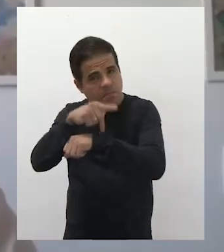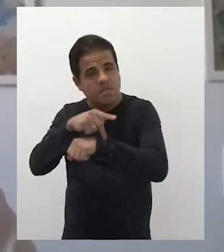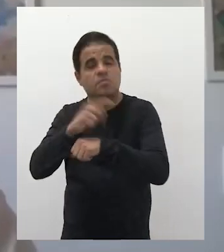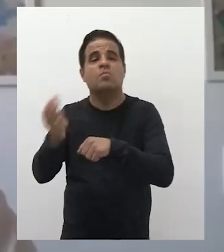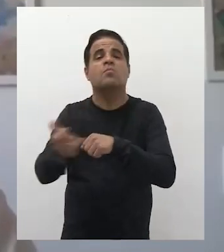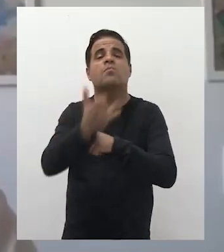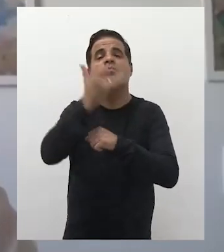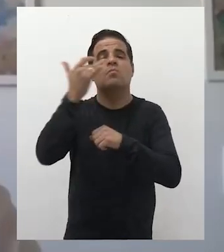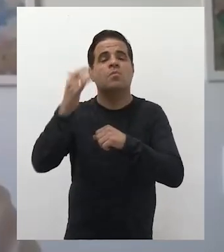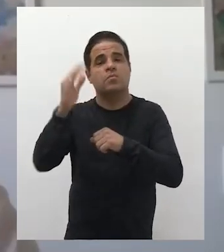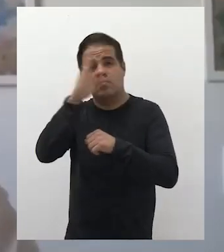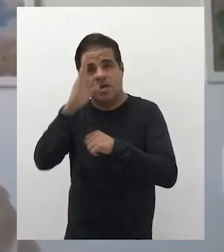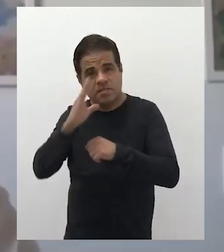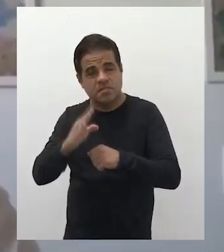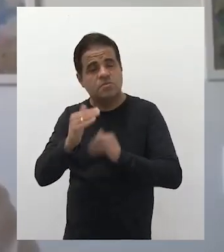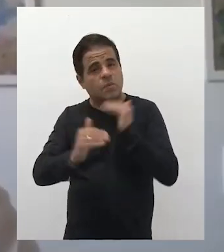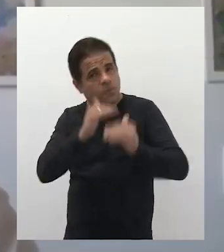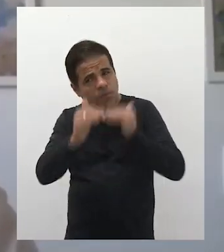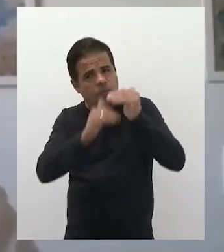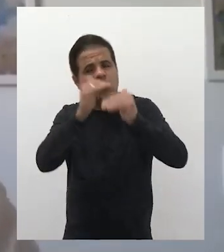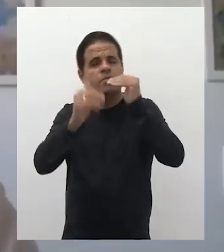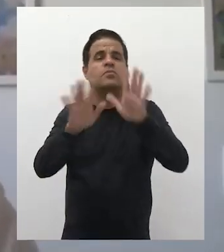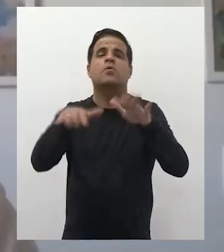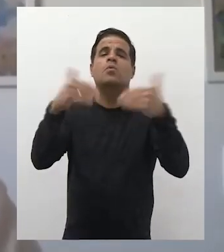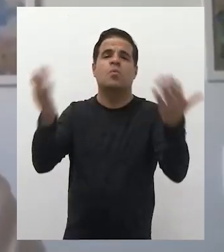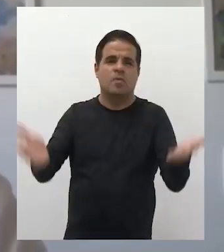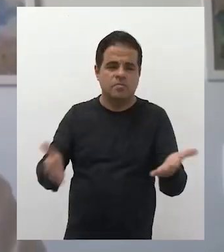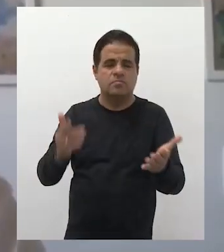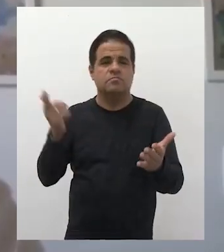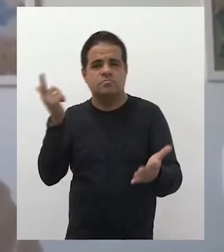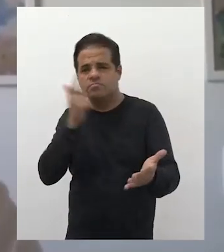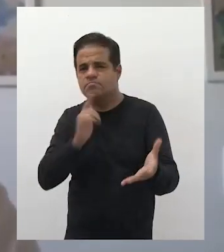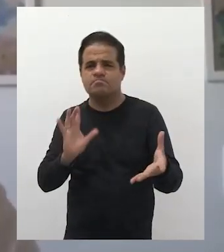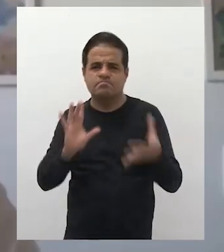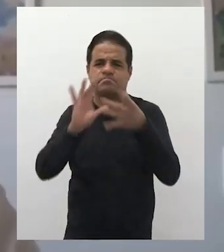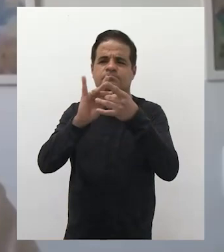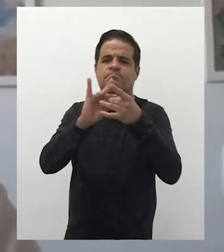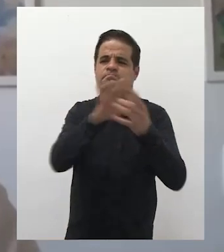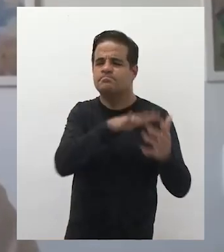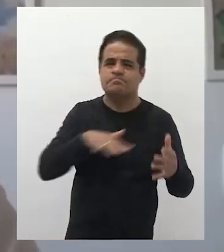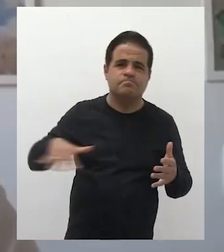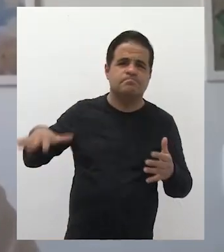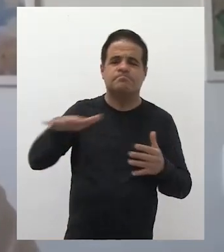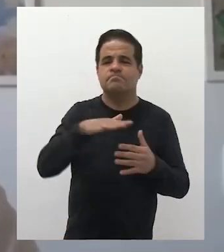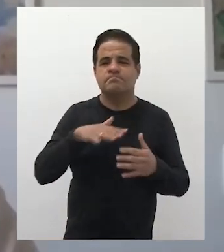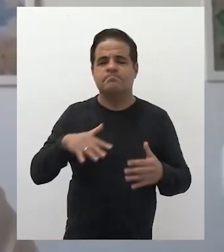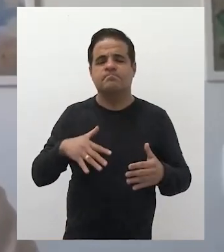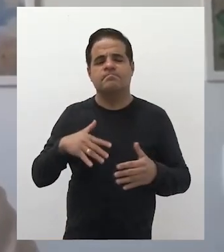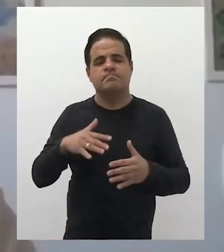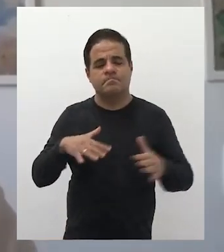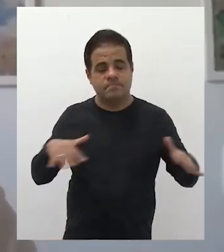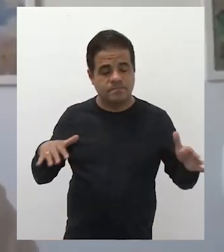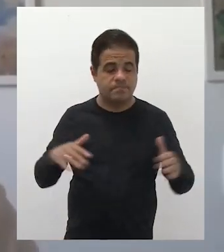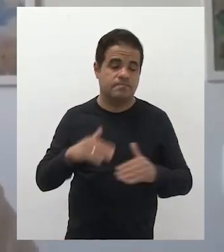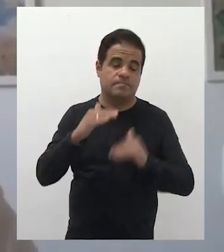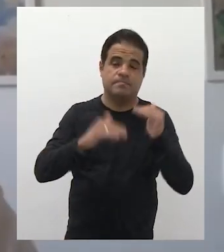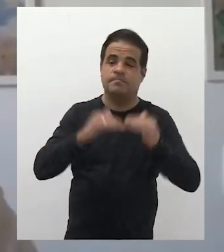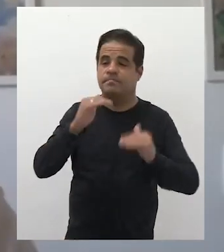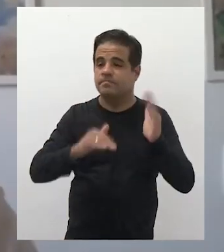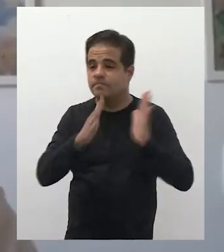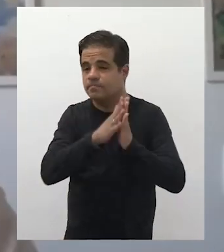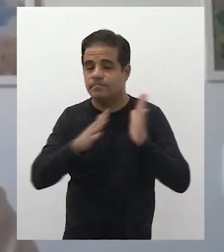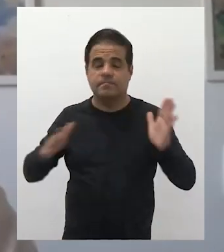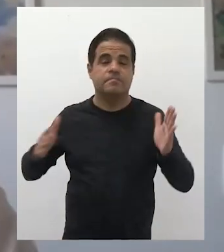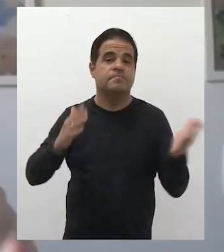quanto que o Brasil cresceu, qual foi o aporte do Brasil nesse índice, fazendo uma comparação com